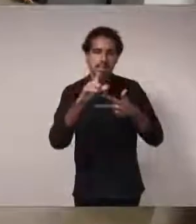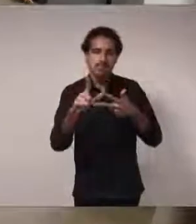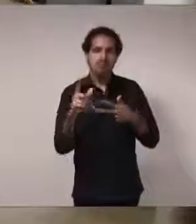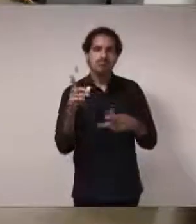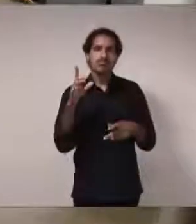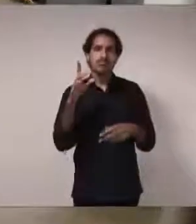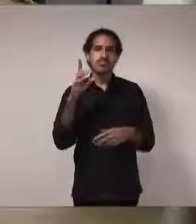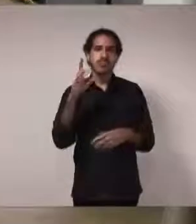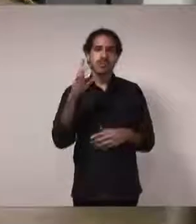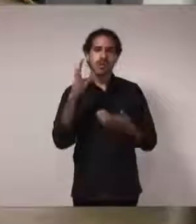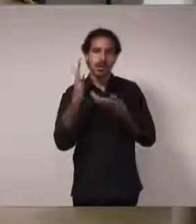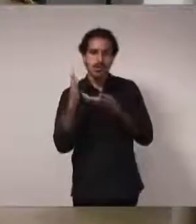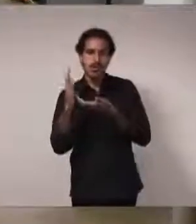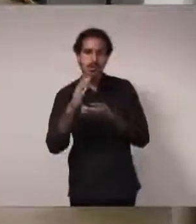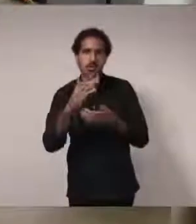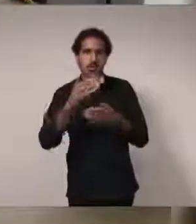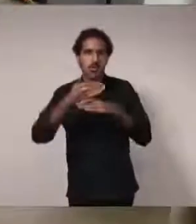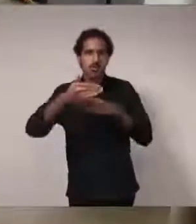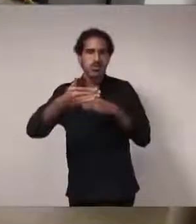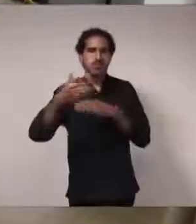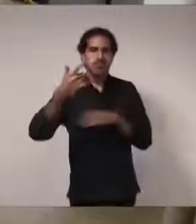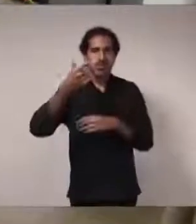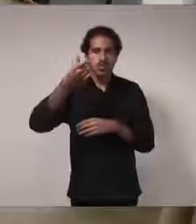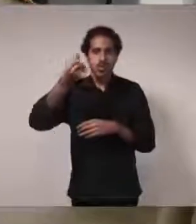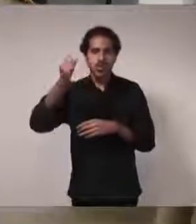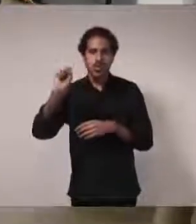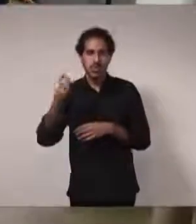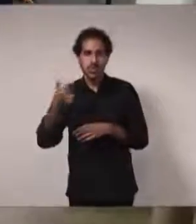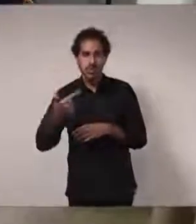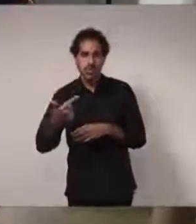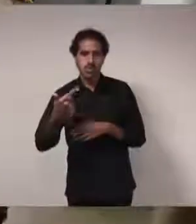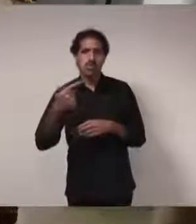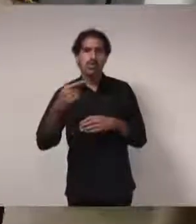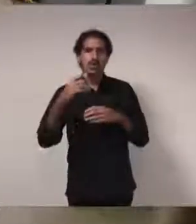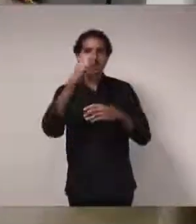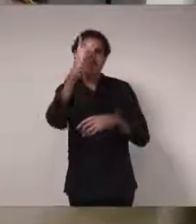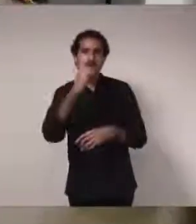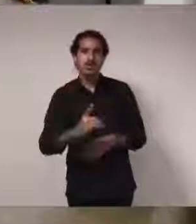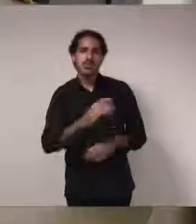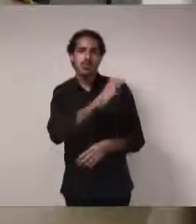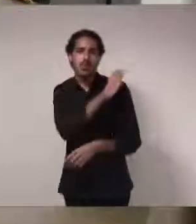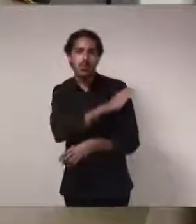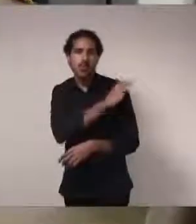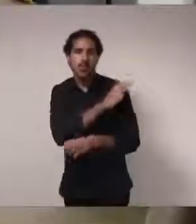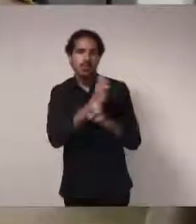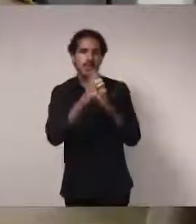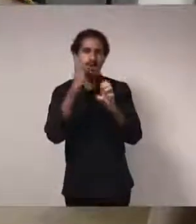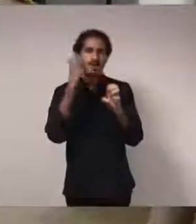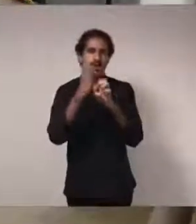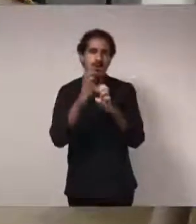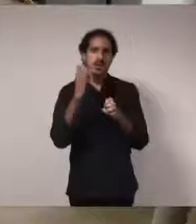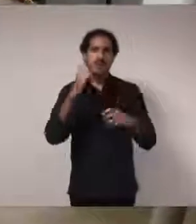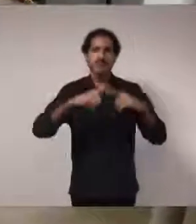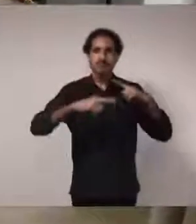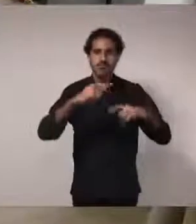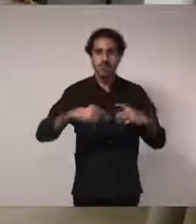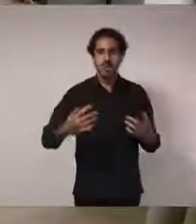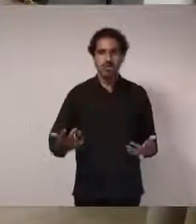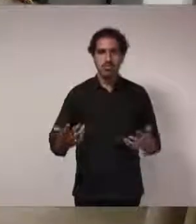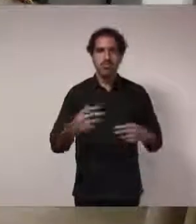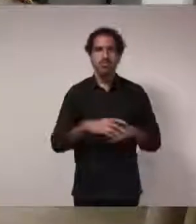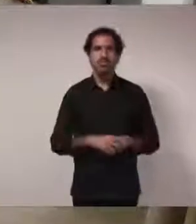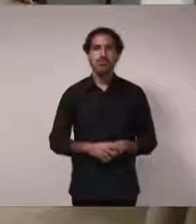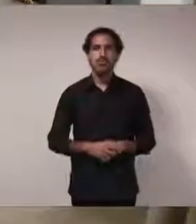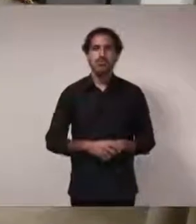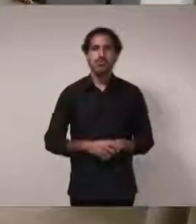desde 2002, onde exerce a função de diretor de coordenação de engenharia de equipamentos.